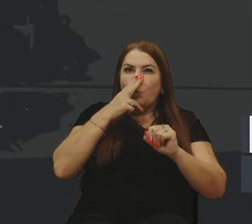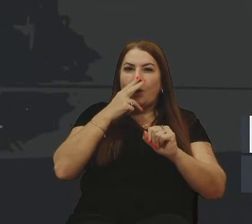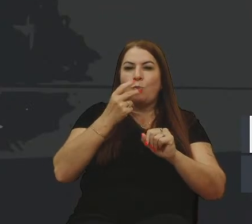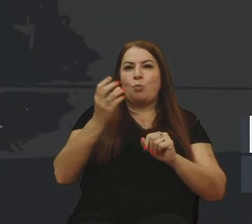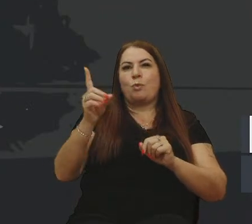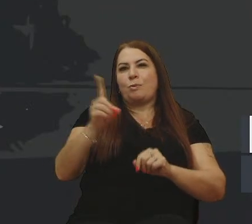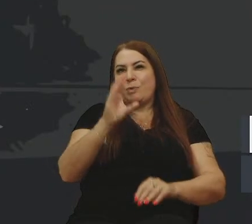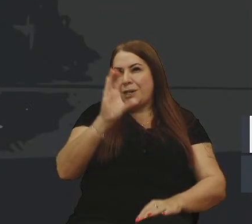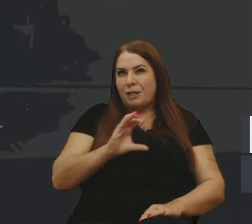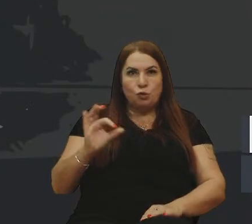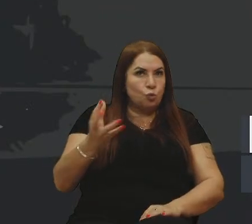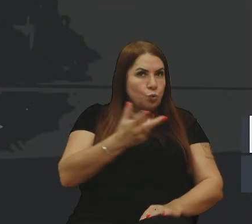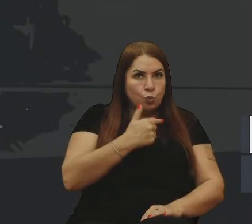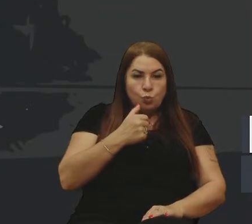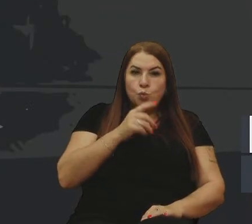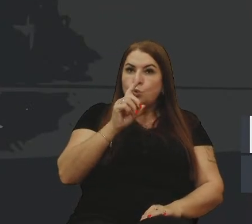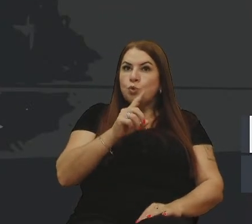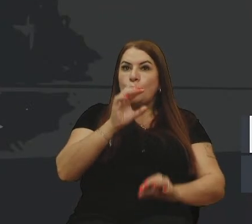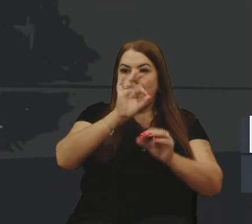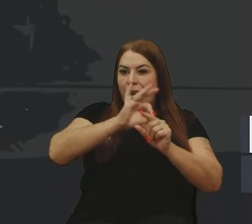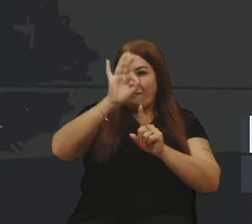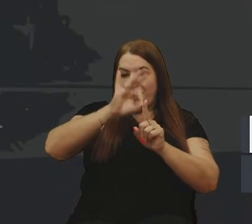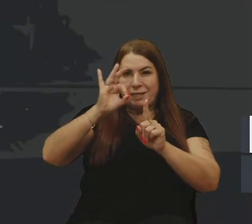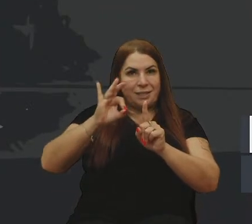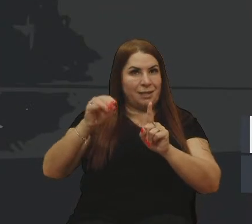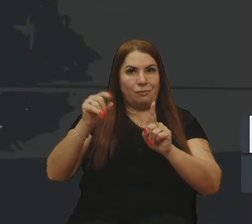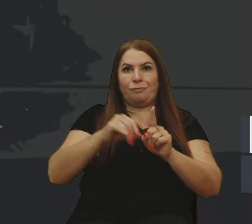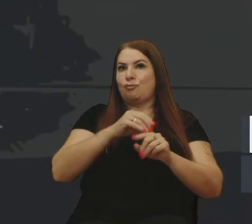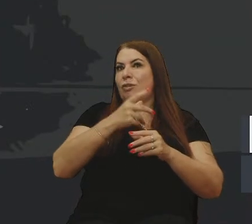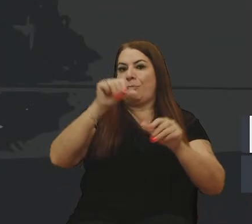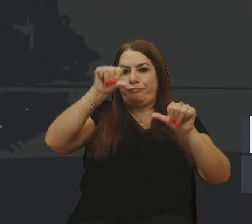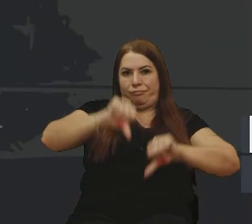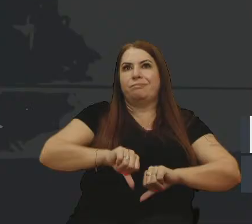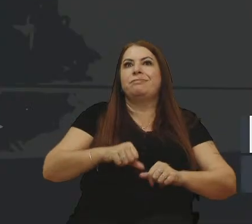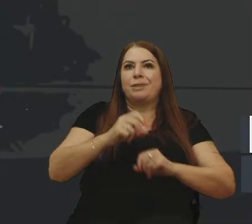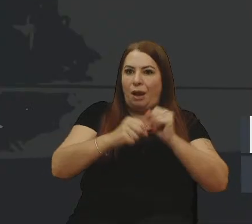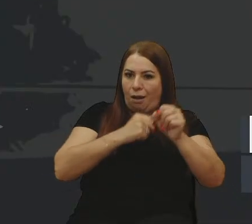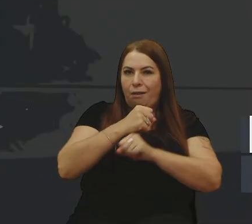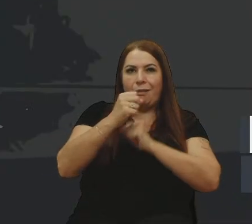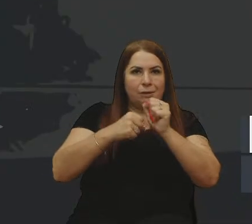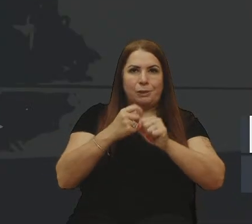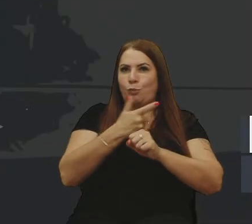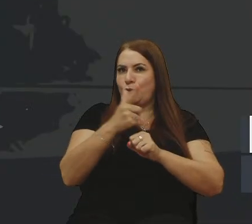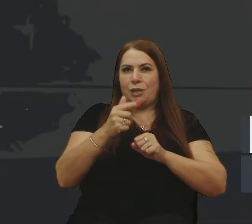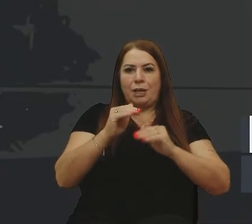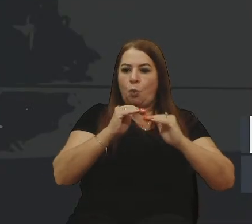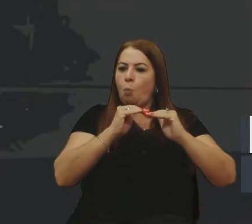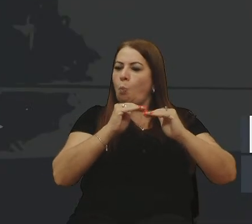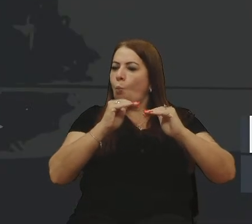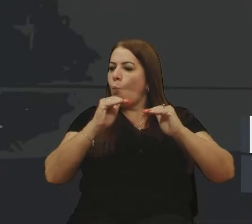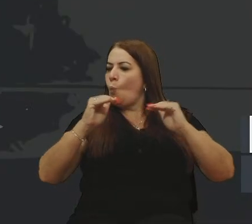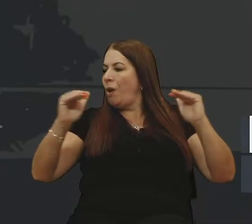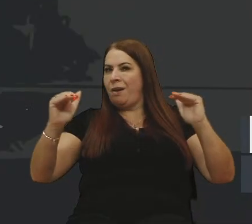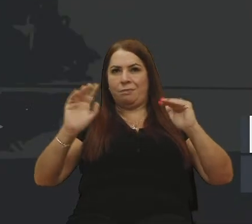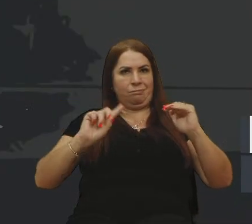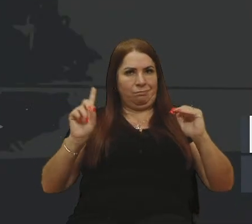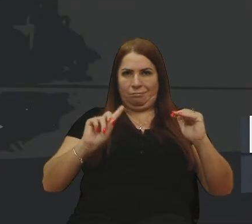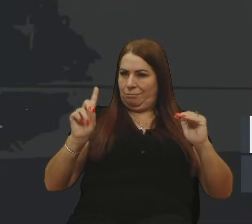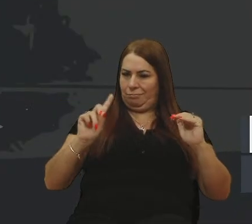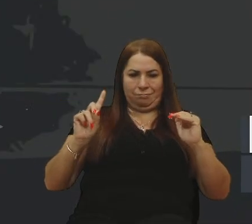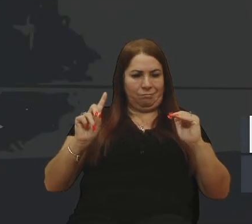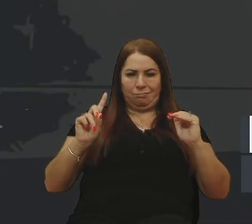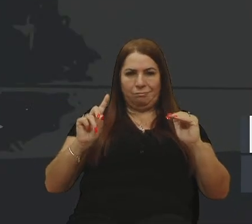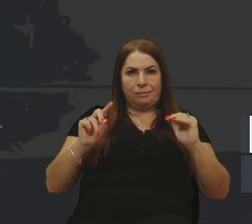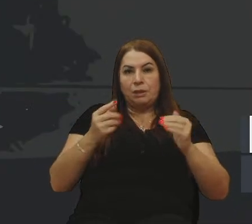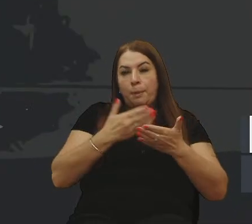clientes, tudo, só a inflação já vai te derrubar ano após ano. Então, assim, não existe linha reta. Tá? E naquela época ali a gente perdeu o